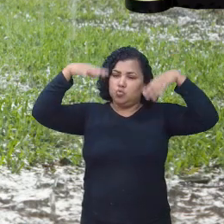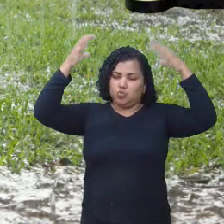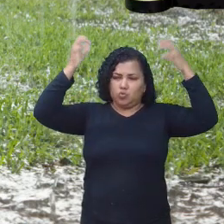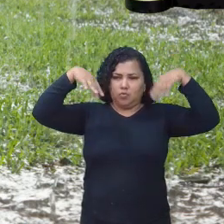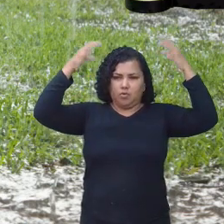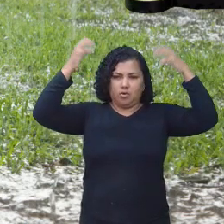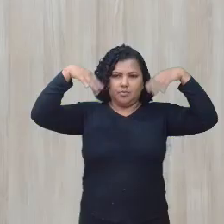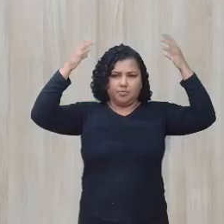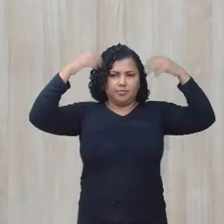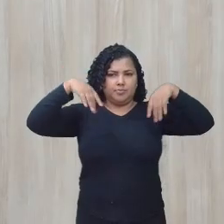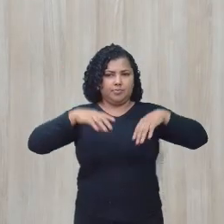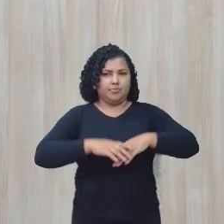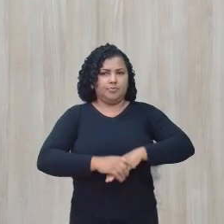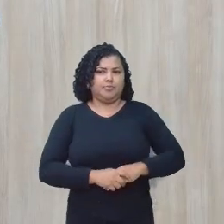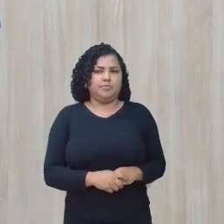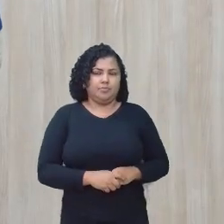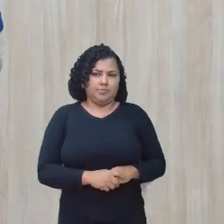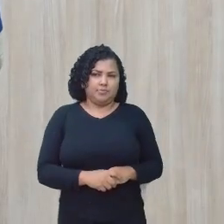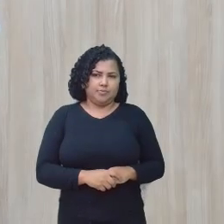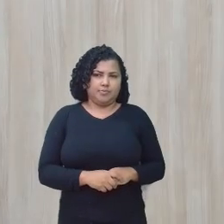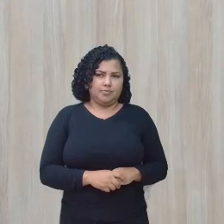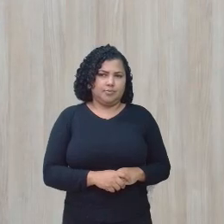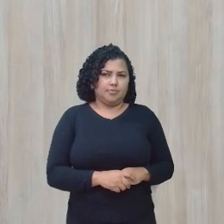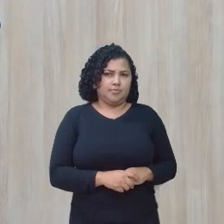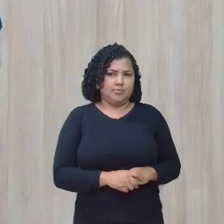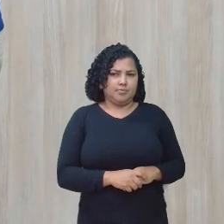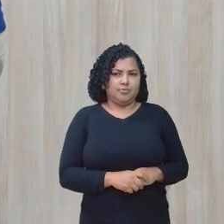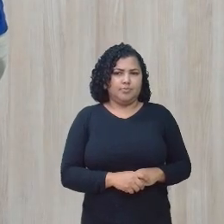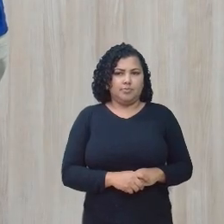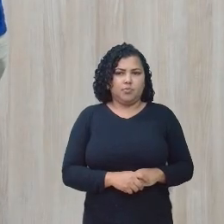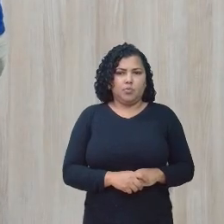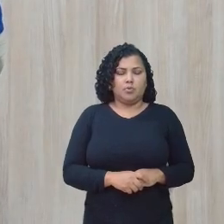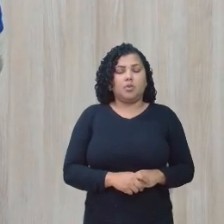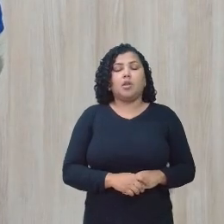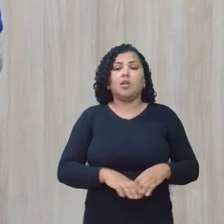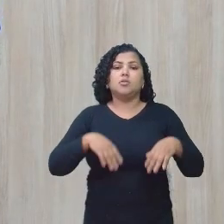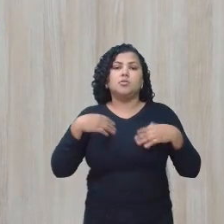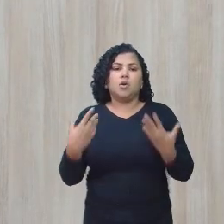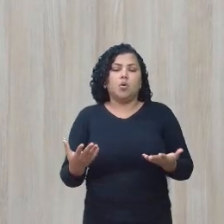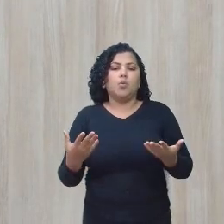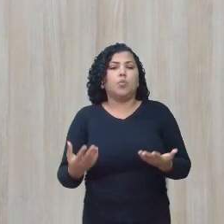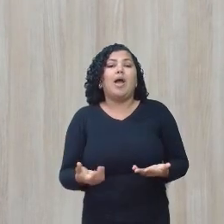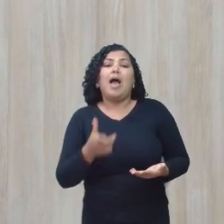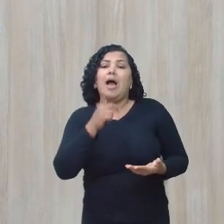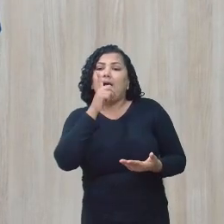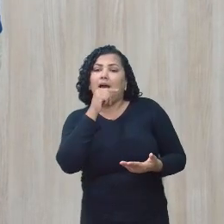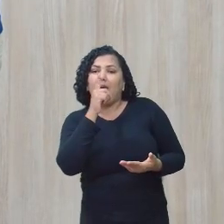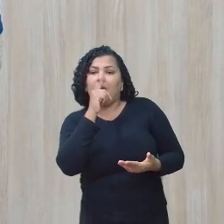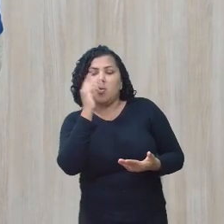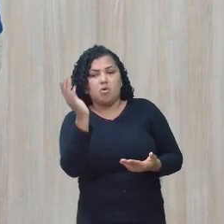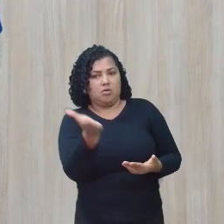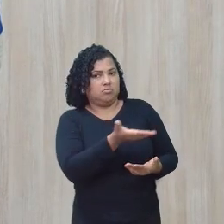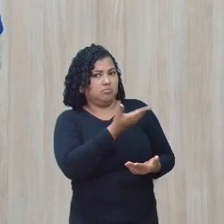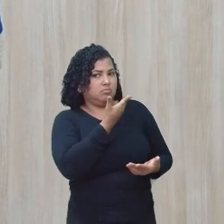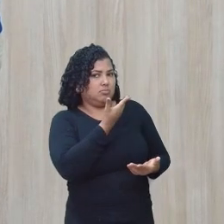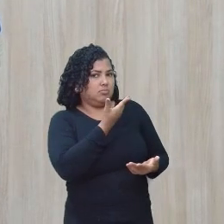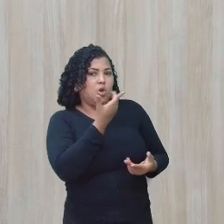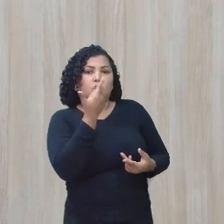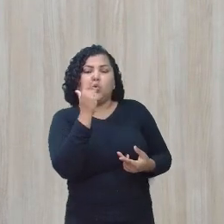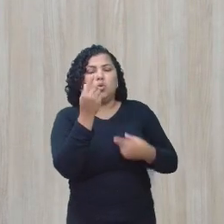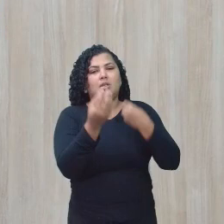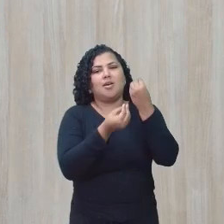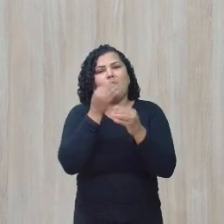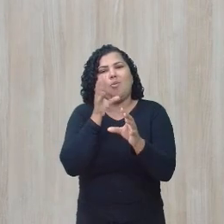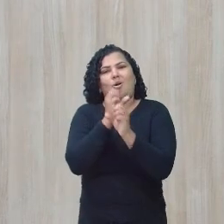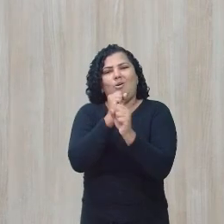o que está medindo aqui, tá? Olha lá, water, água. Você não